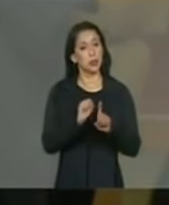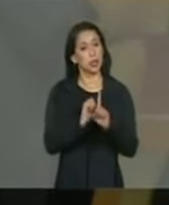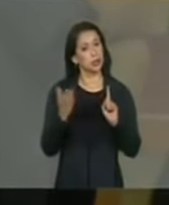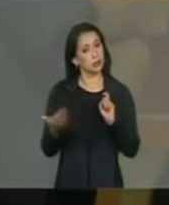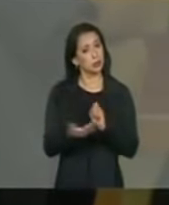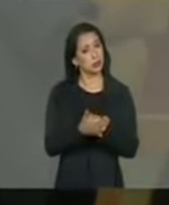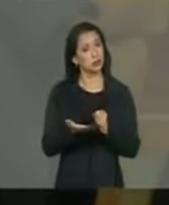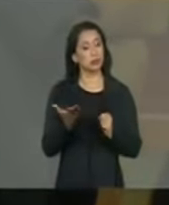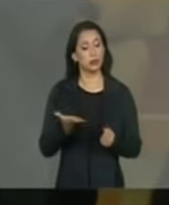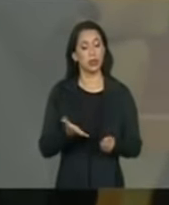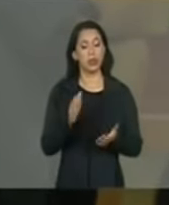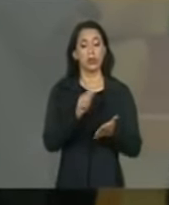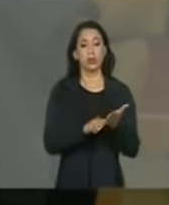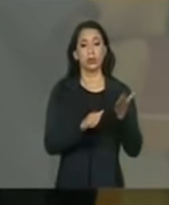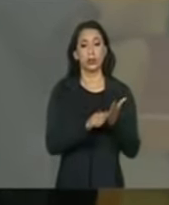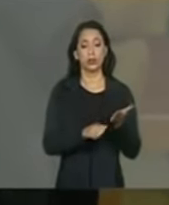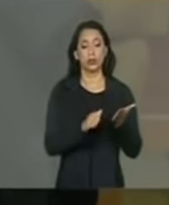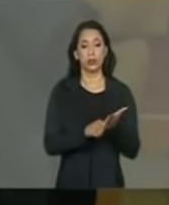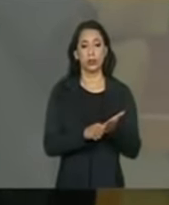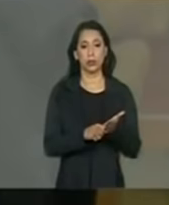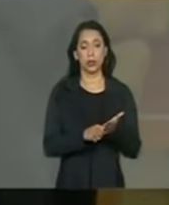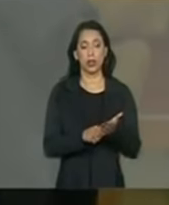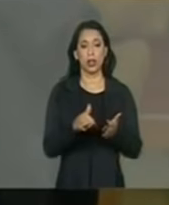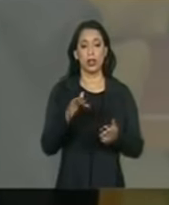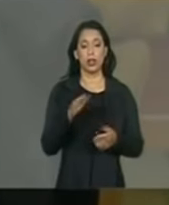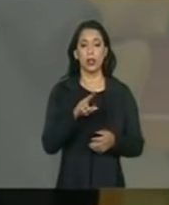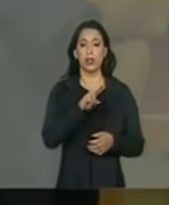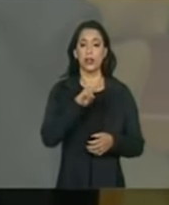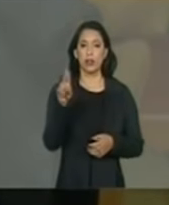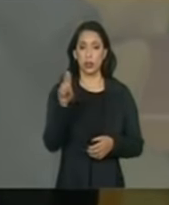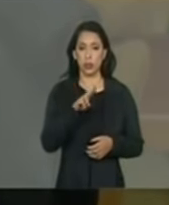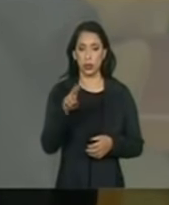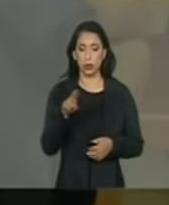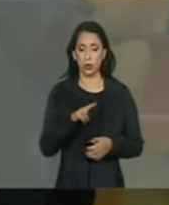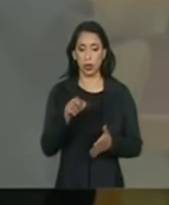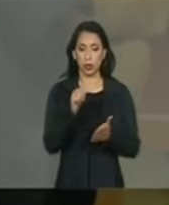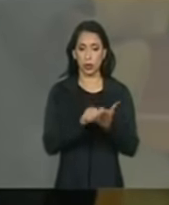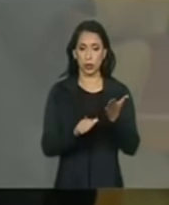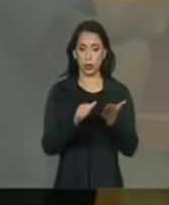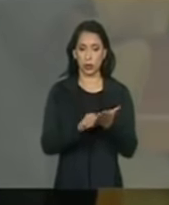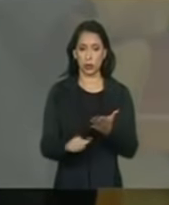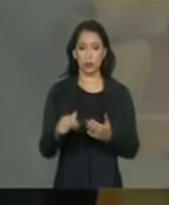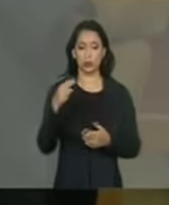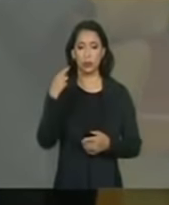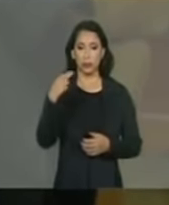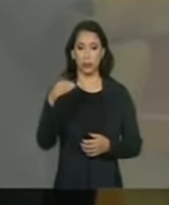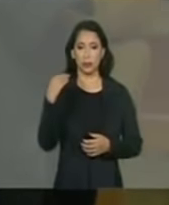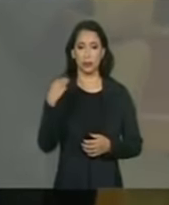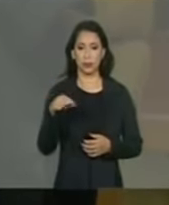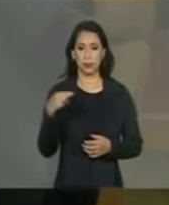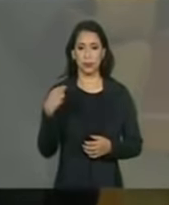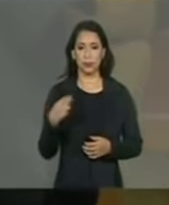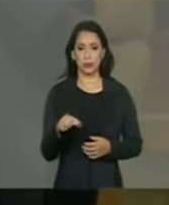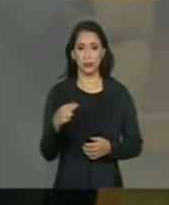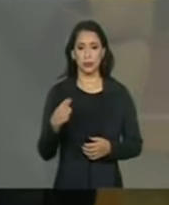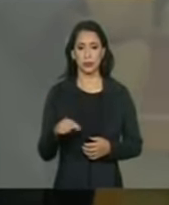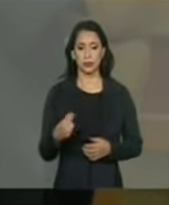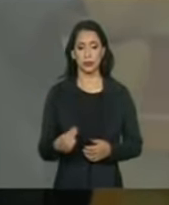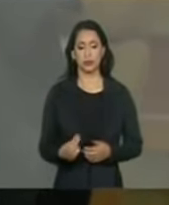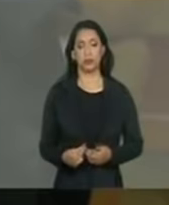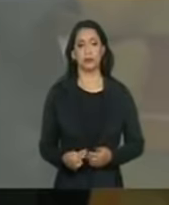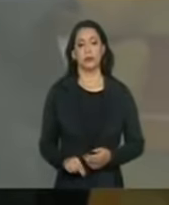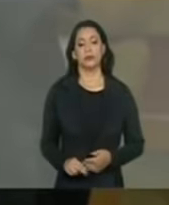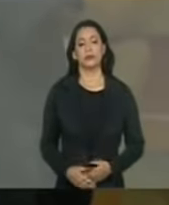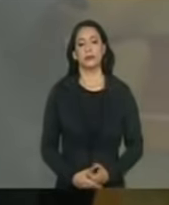entre os autores deste ano fernando da costa tourinho filho josé frederico marques barcelos polastri lima